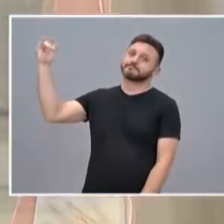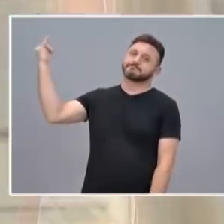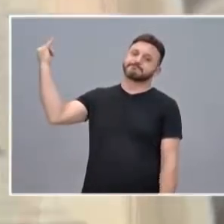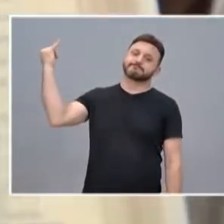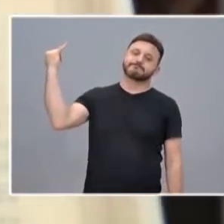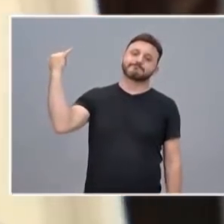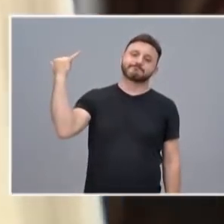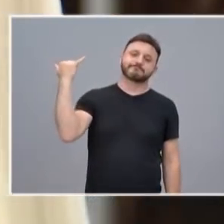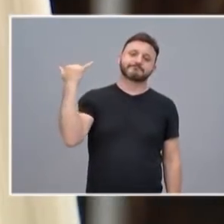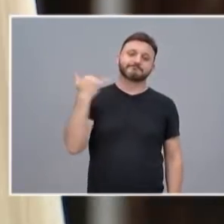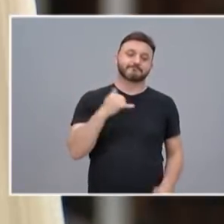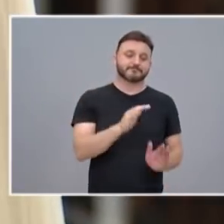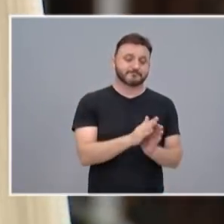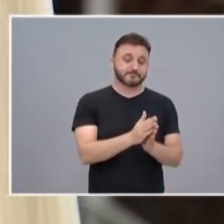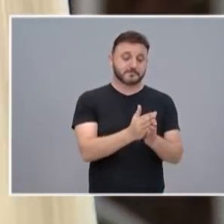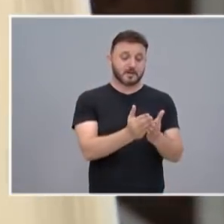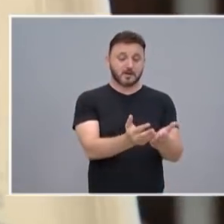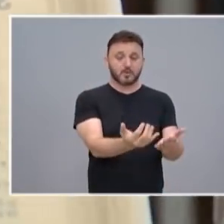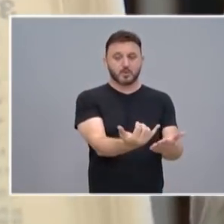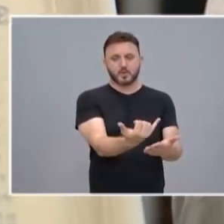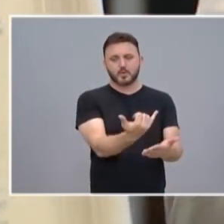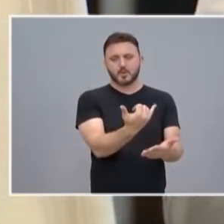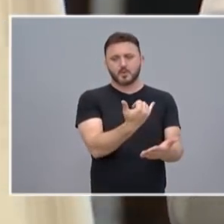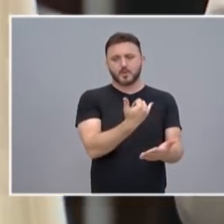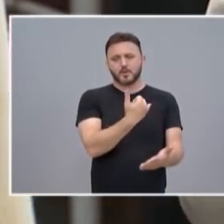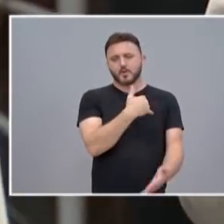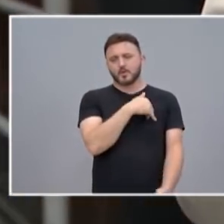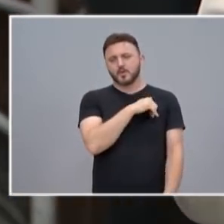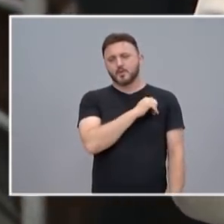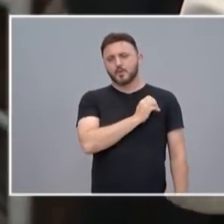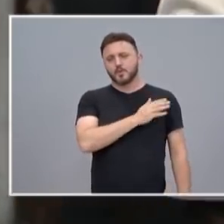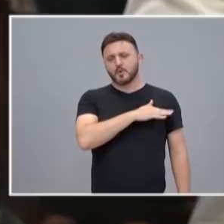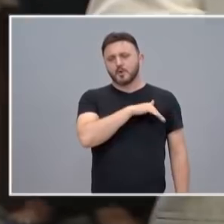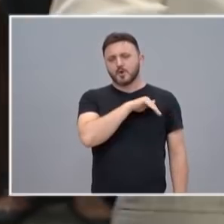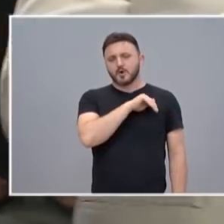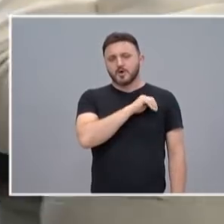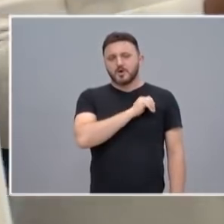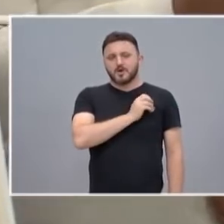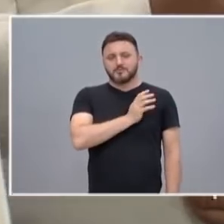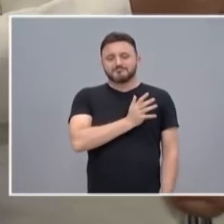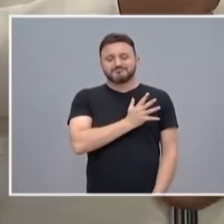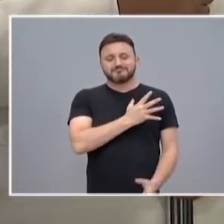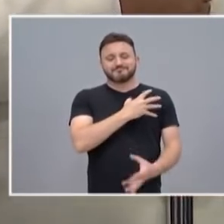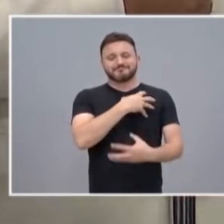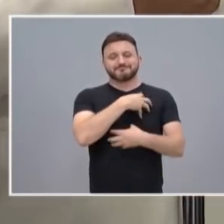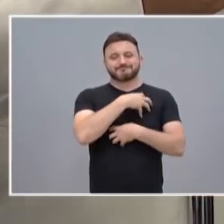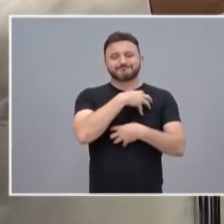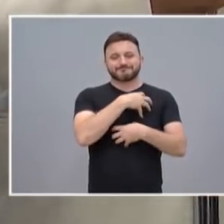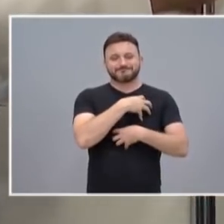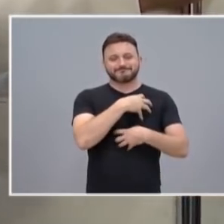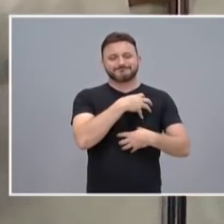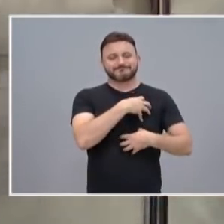Estenda as suas mãos para a palavra do Senhor, a palavra de vida, chegar, palavra de fé.